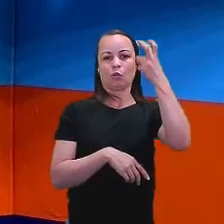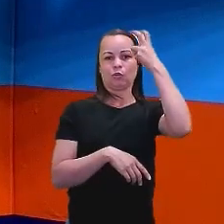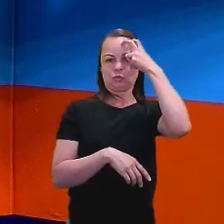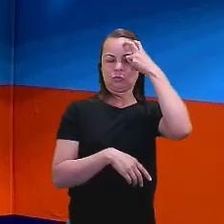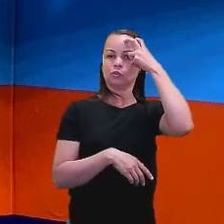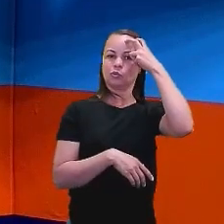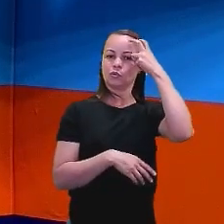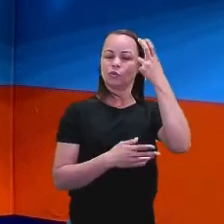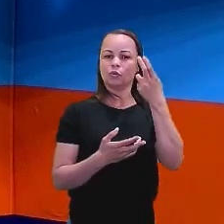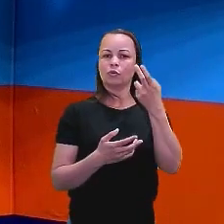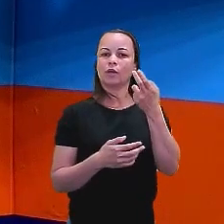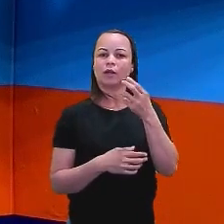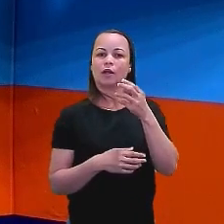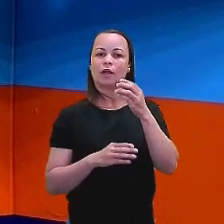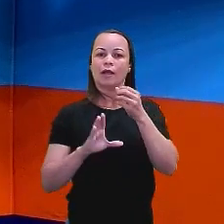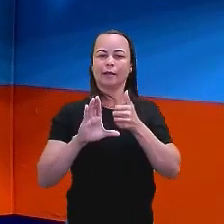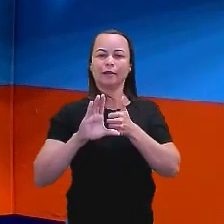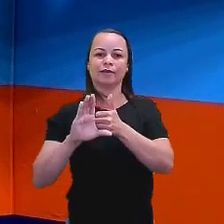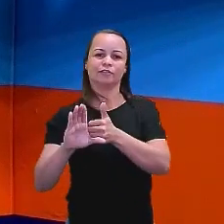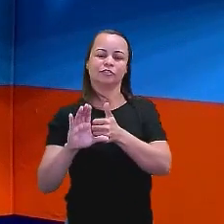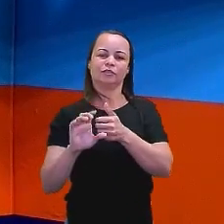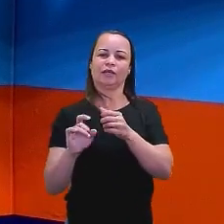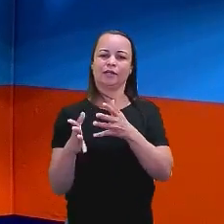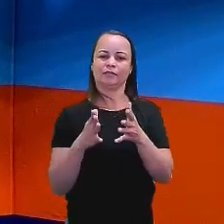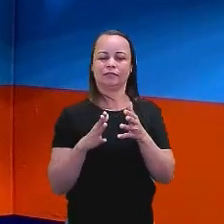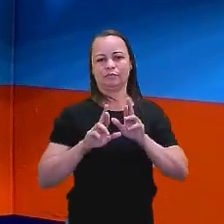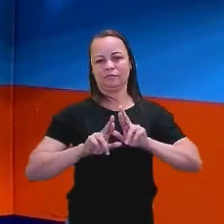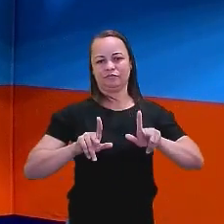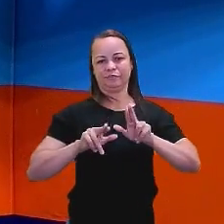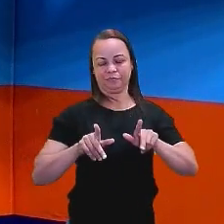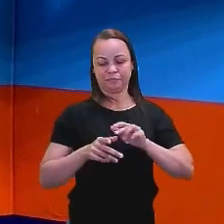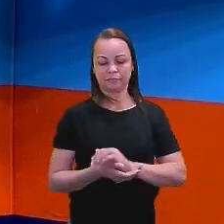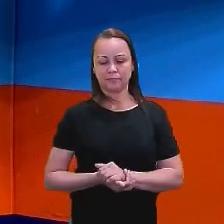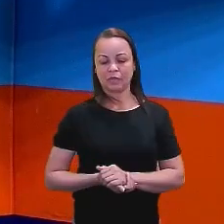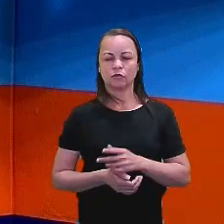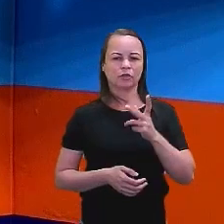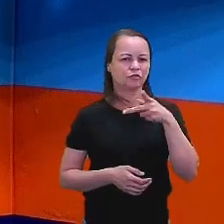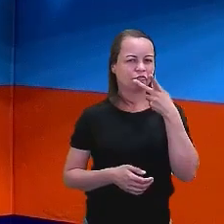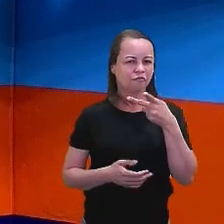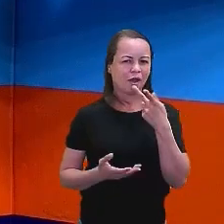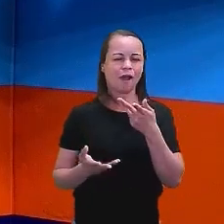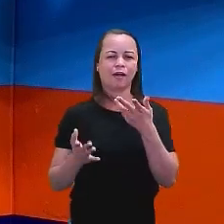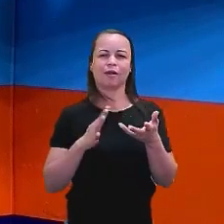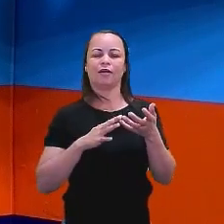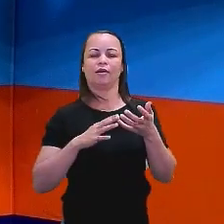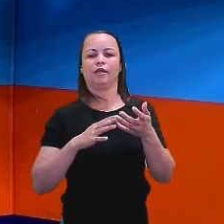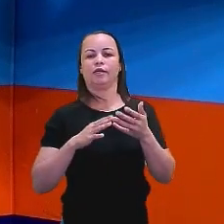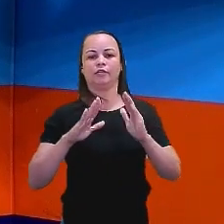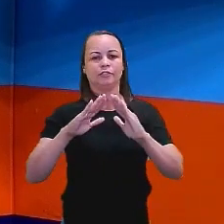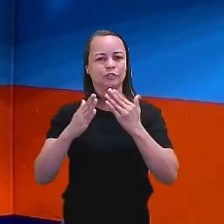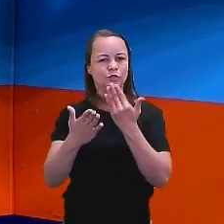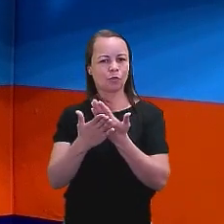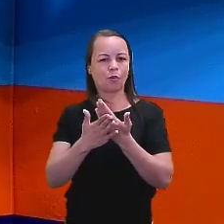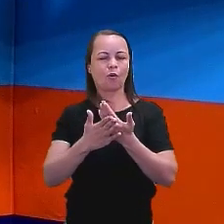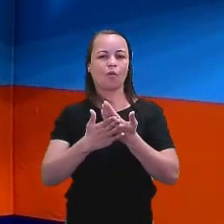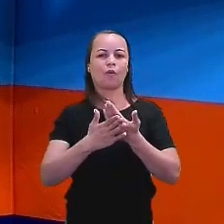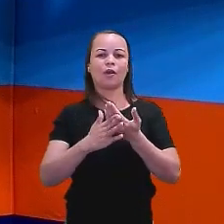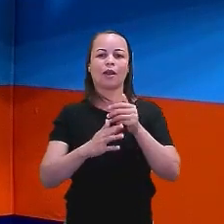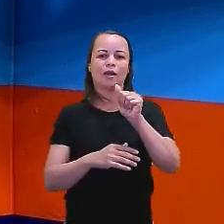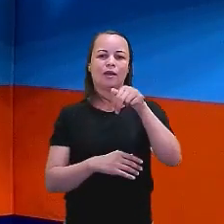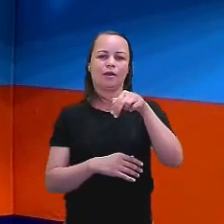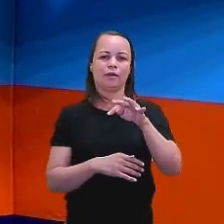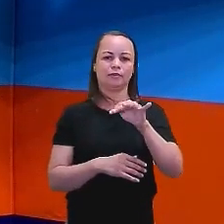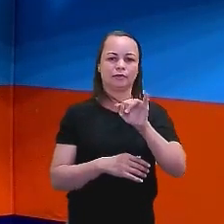cristã em detrimento de outras. Então, quando a gente fala em escola antirracista, a gente está prevendo um